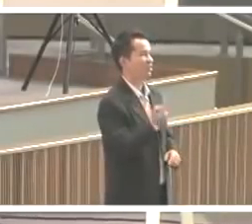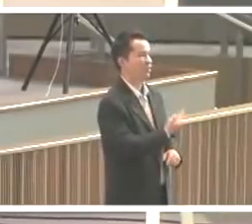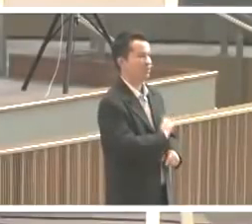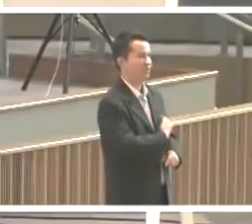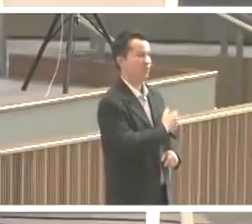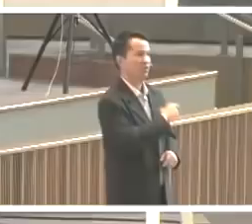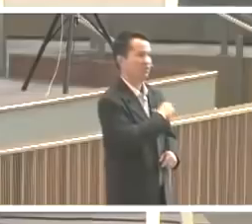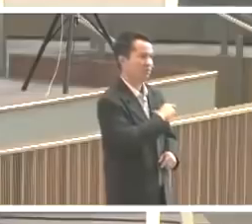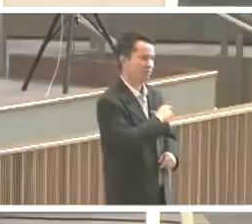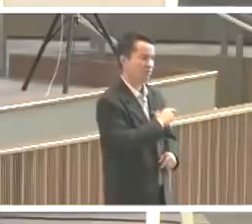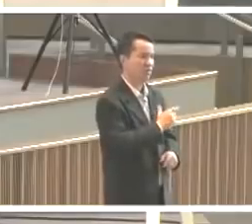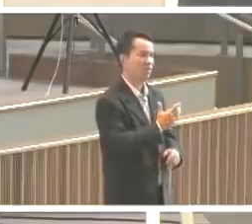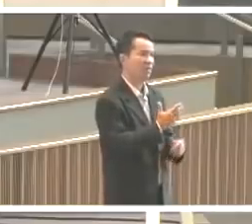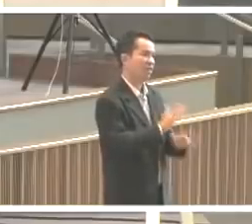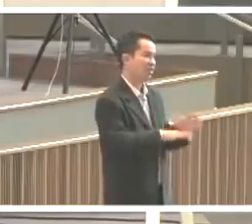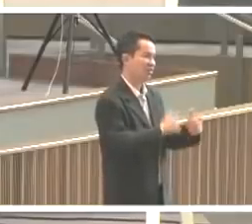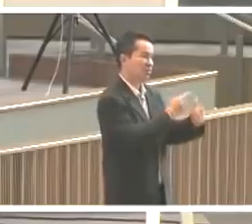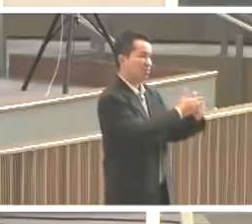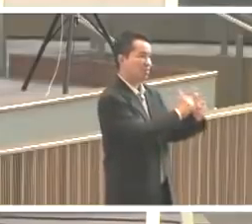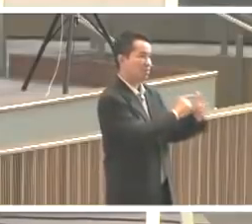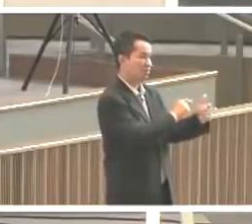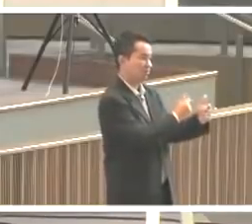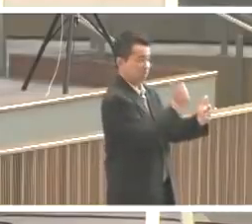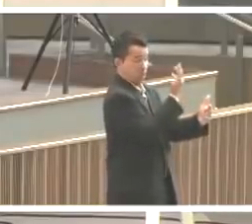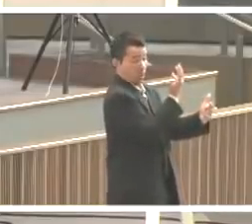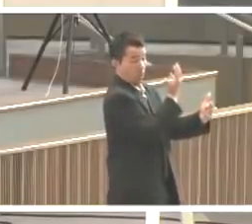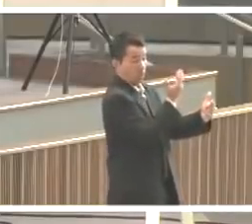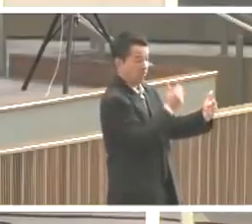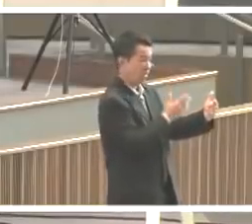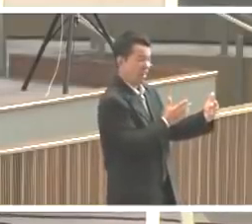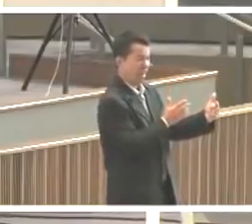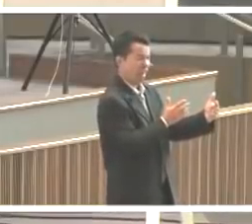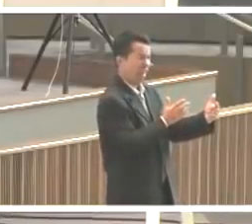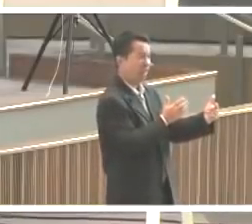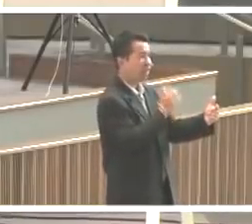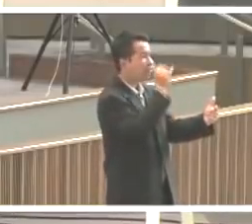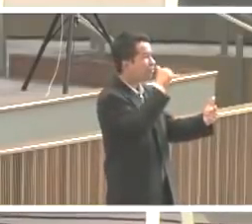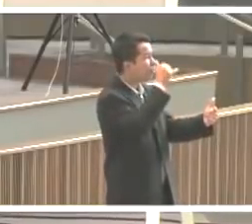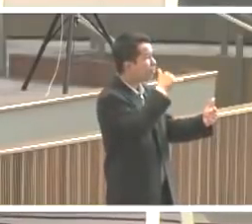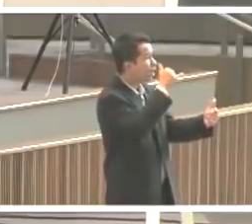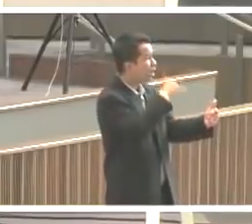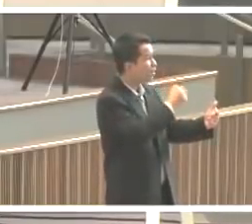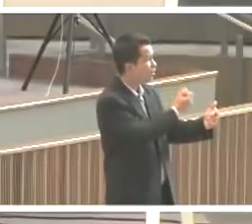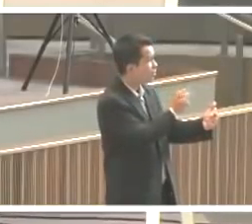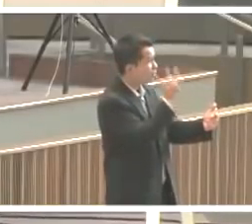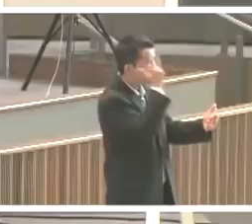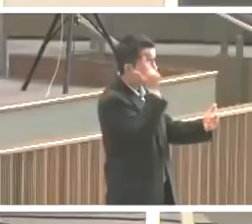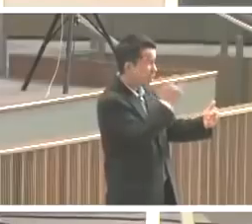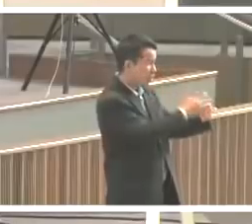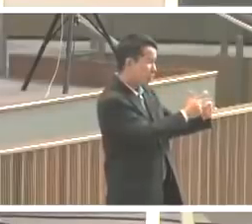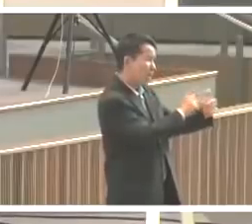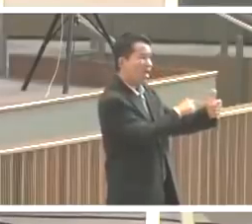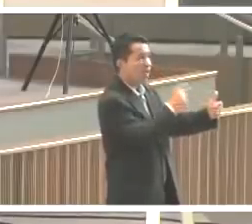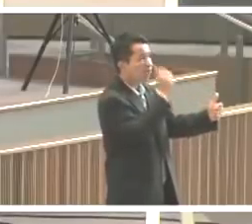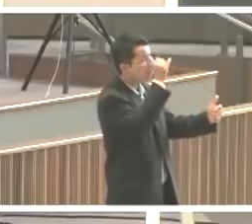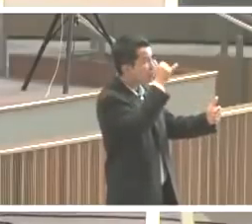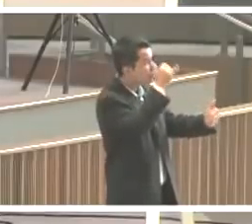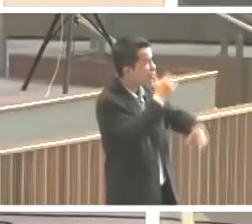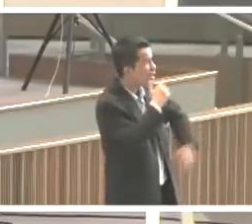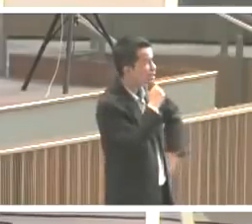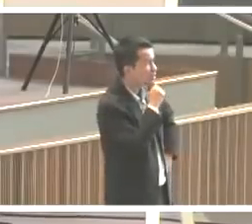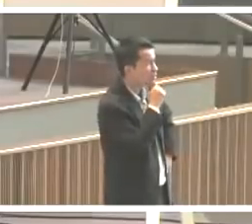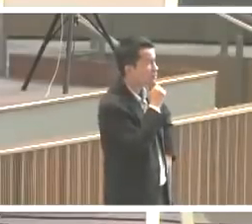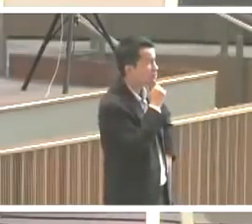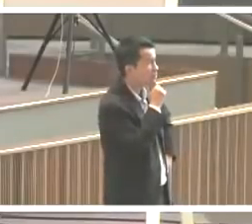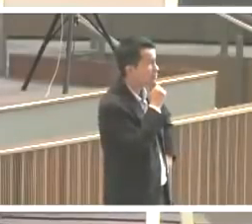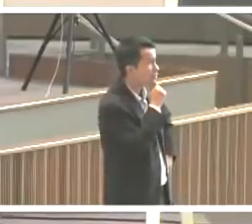tão fúteis, tão fúteis, tão fúteis. Eu me lembro